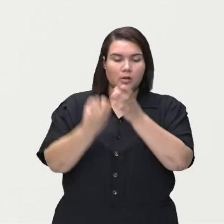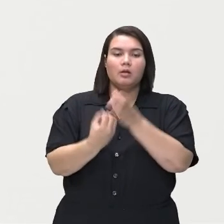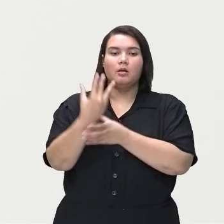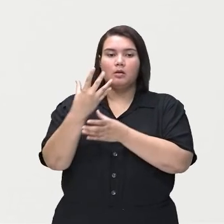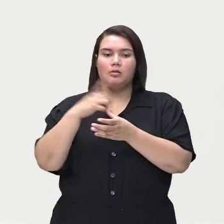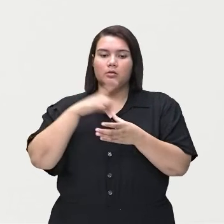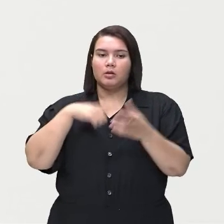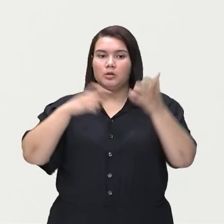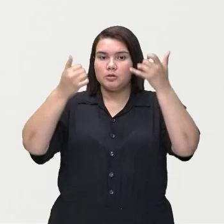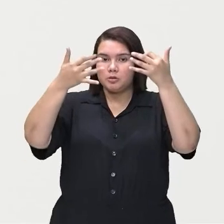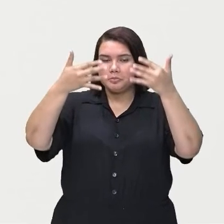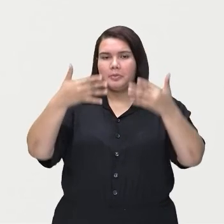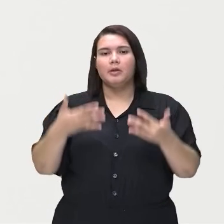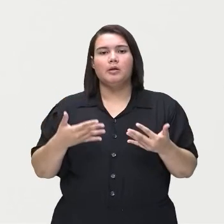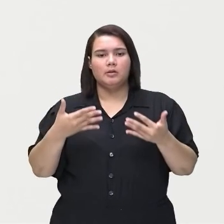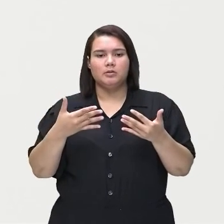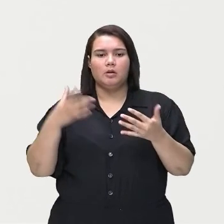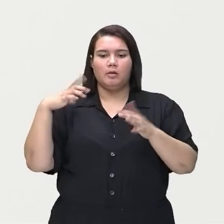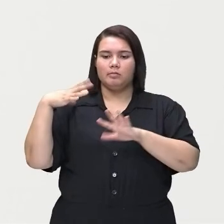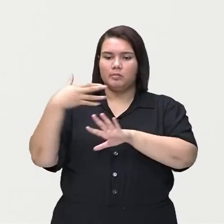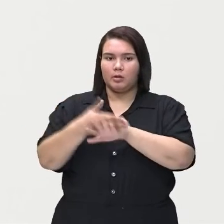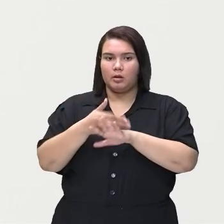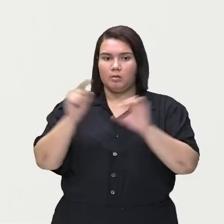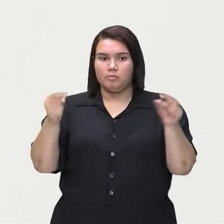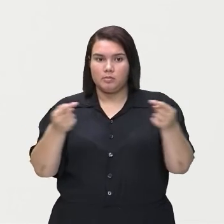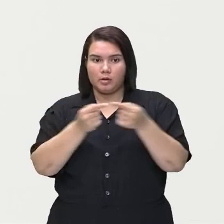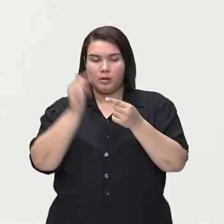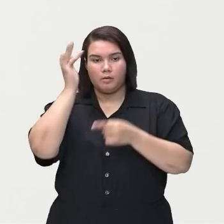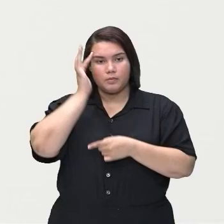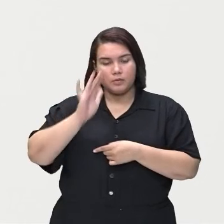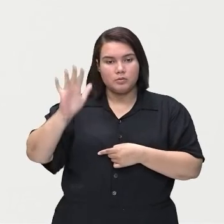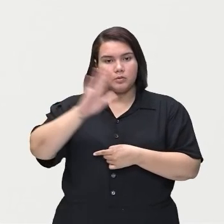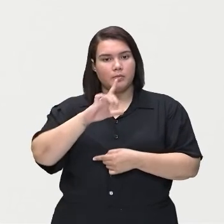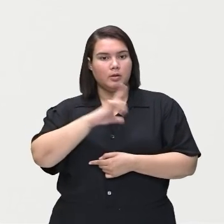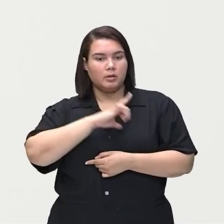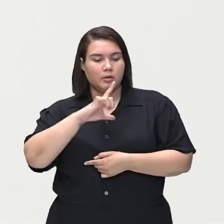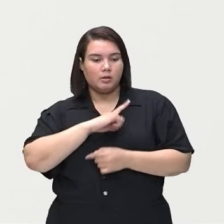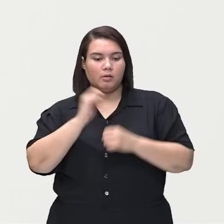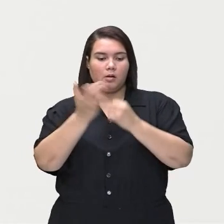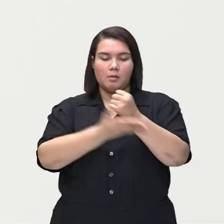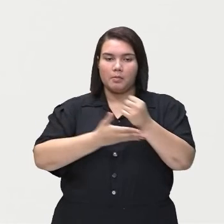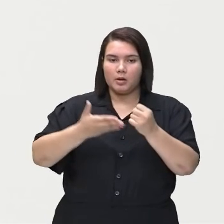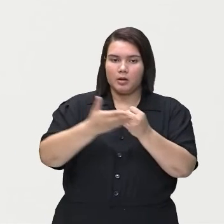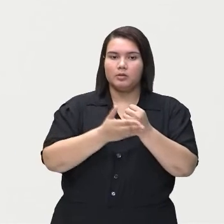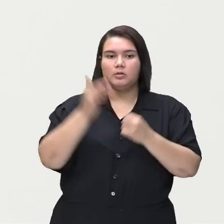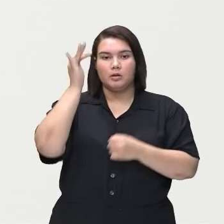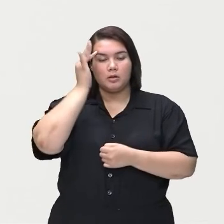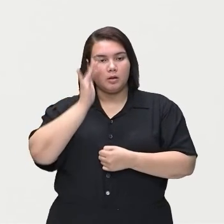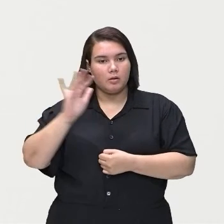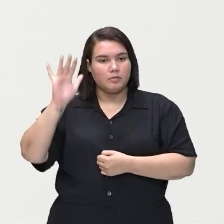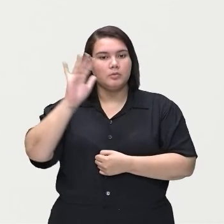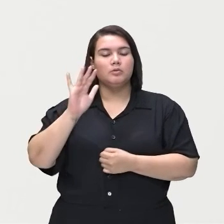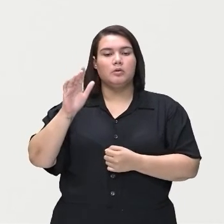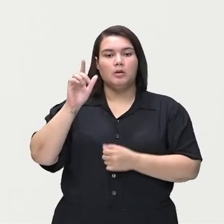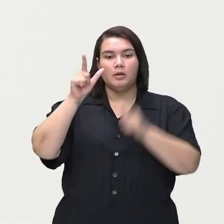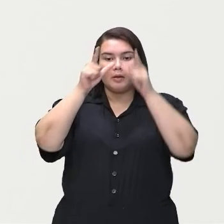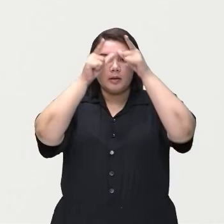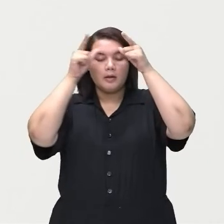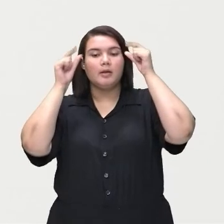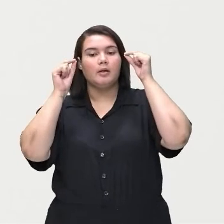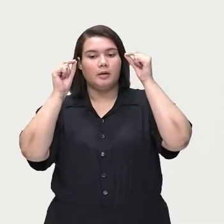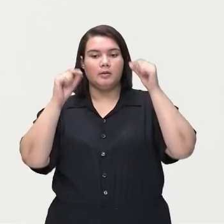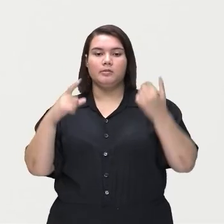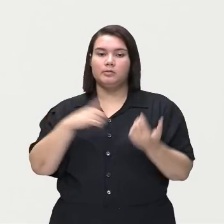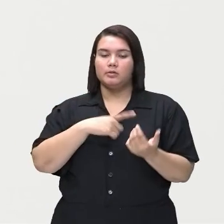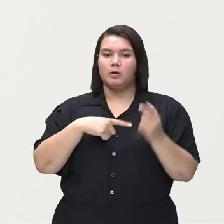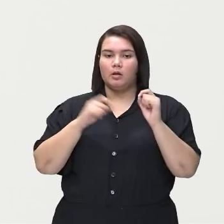tendo explicações racionais através da filosofia, vão ter ali a sua base na filosofia grega, que